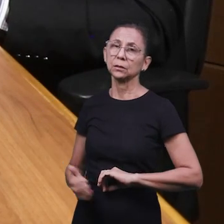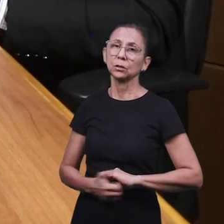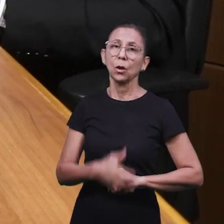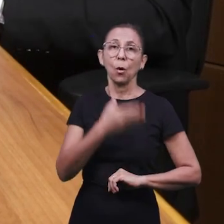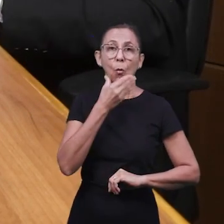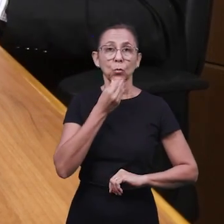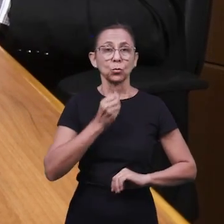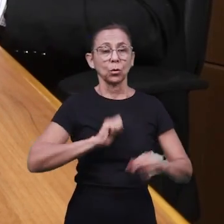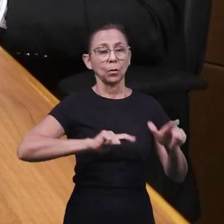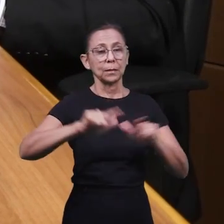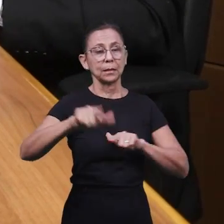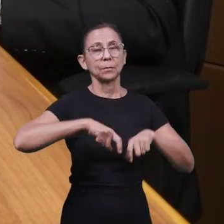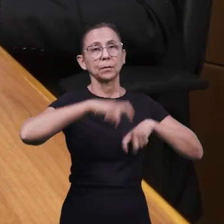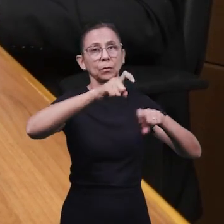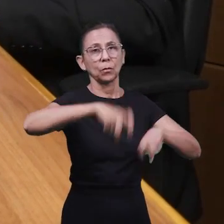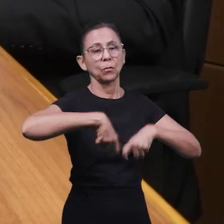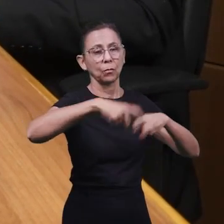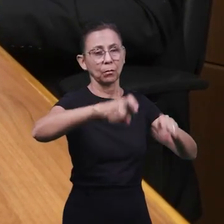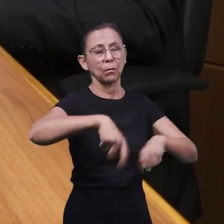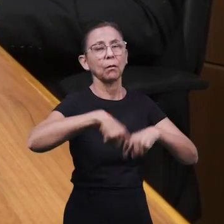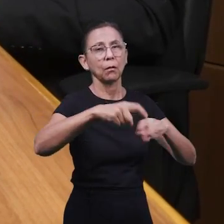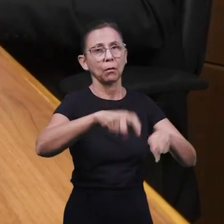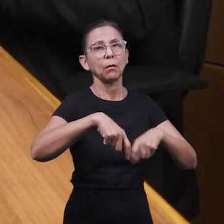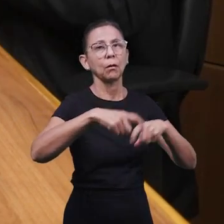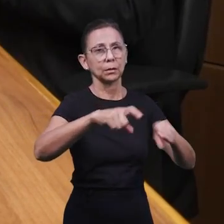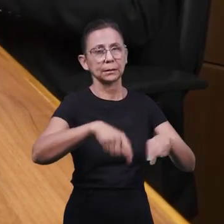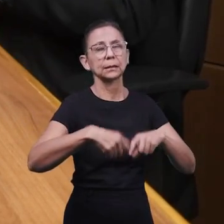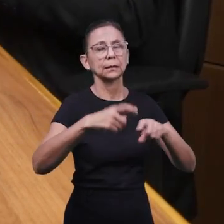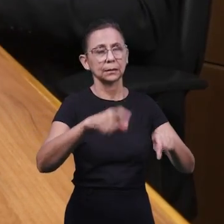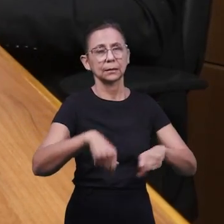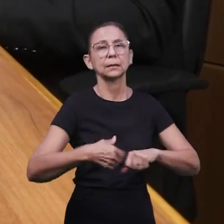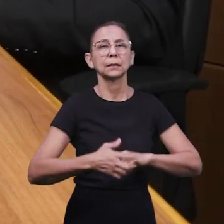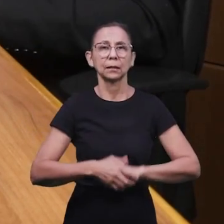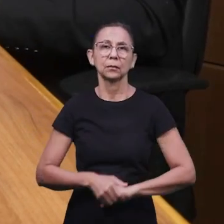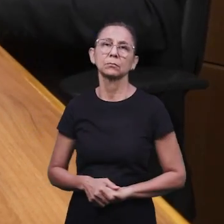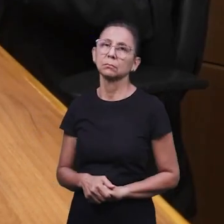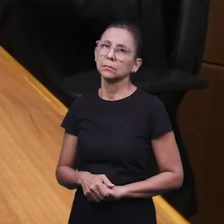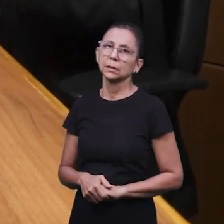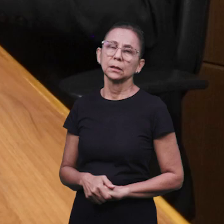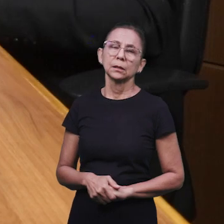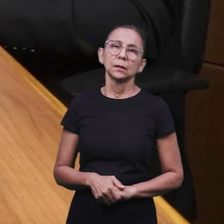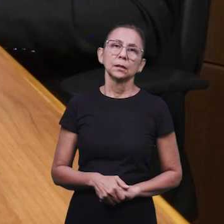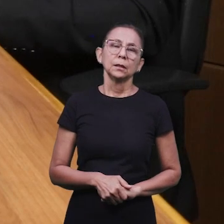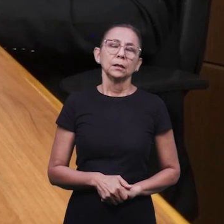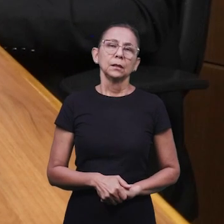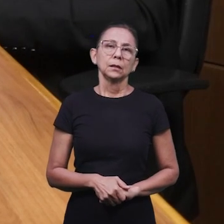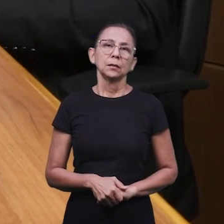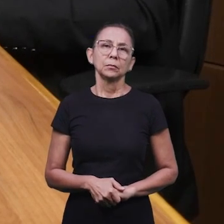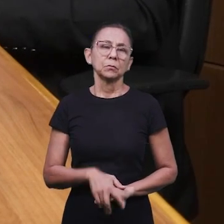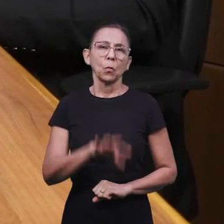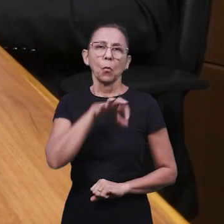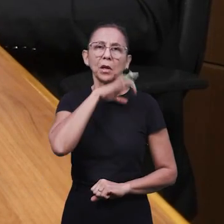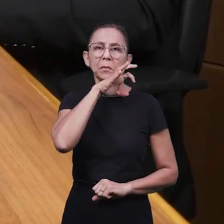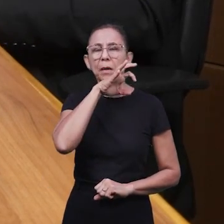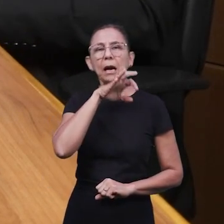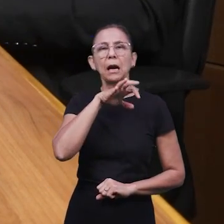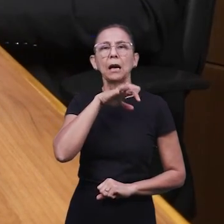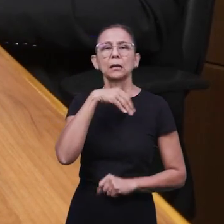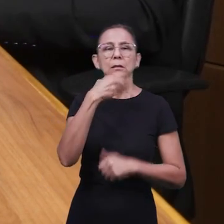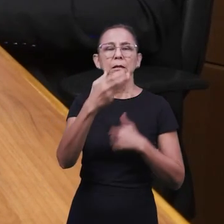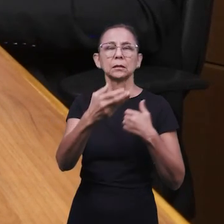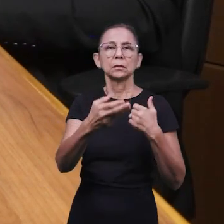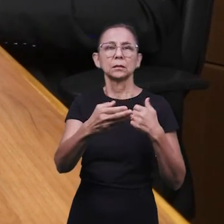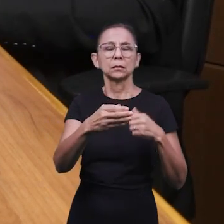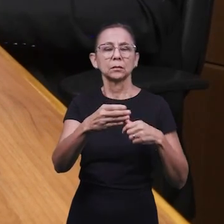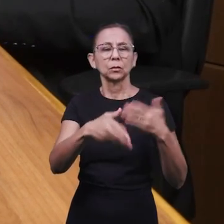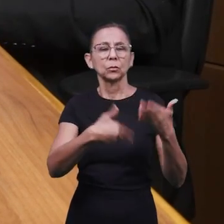campo, né, onde desenvolviam a maior parte da economia era desenvolvida no campo, seja na agricultura ou na pecuária, e as mulheres